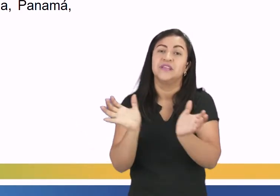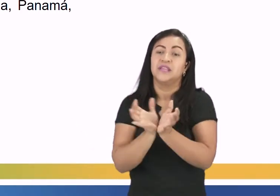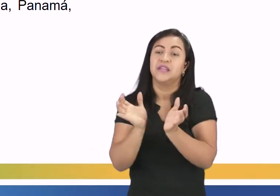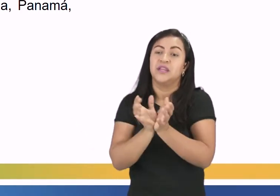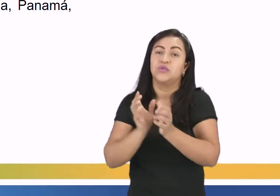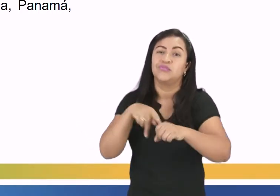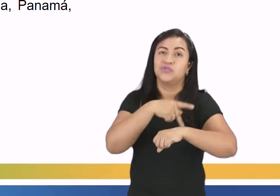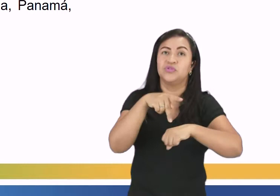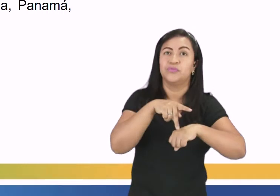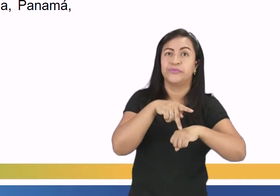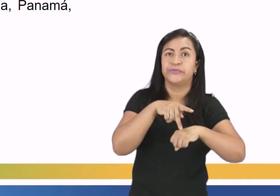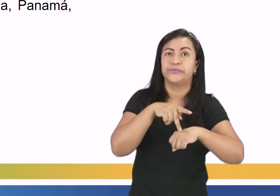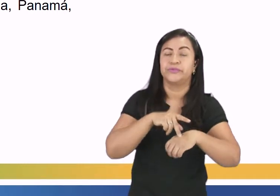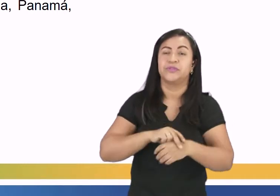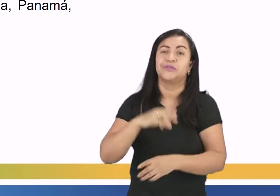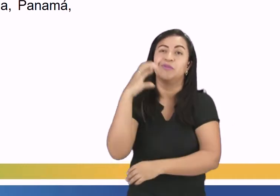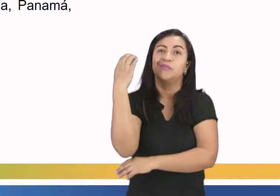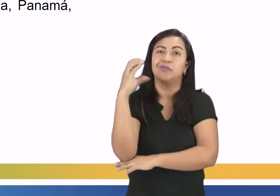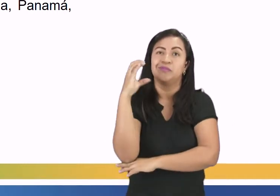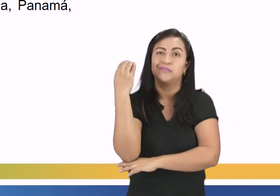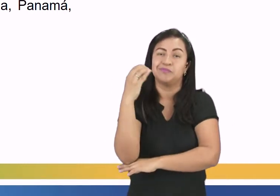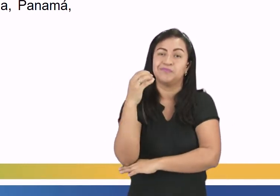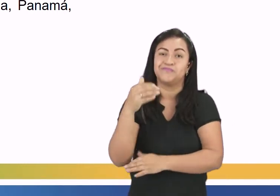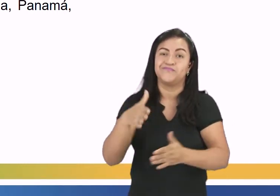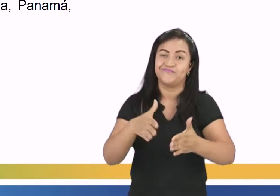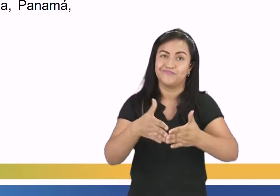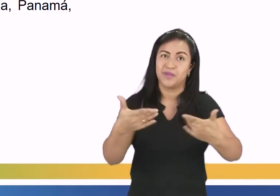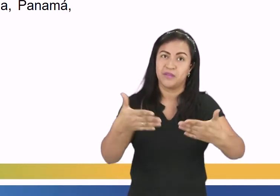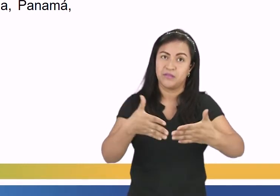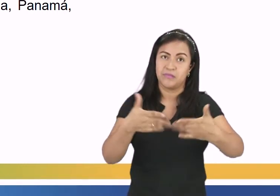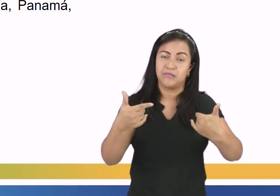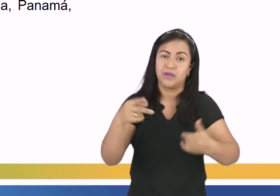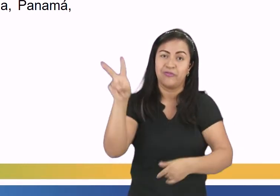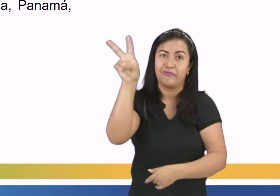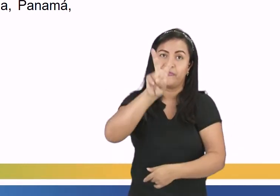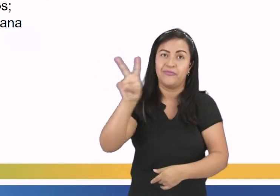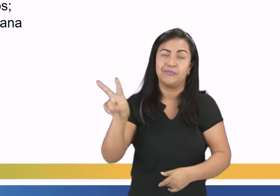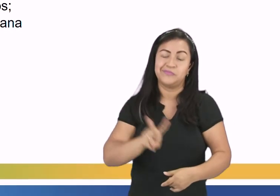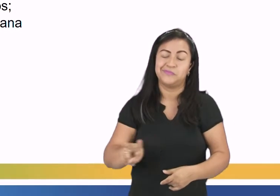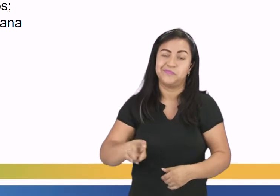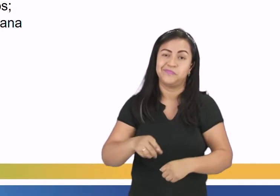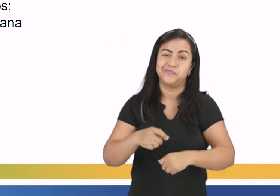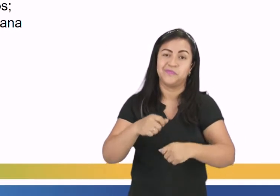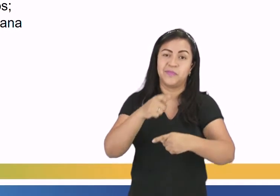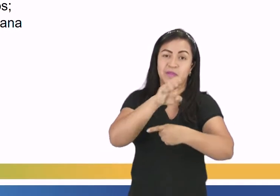Fariam parte a Colômbia, o Panamá, Venezuela, Equador e Peru.